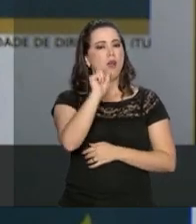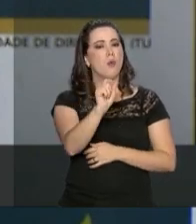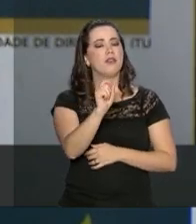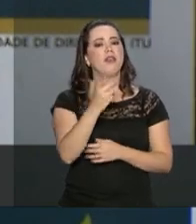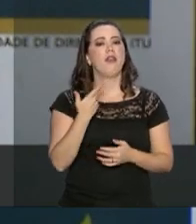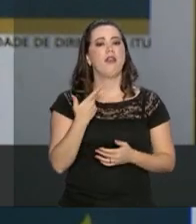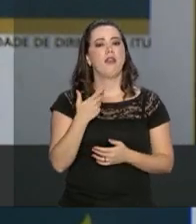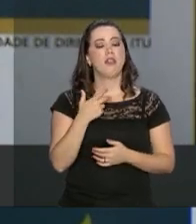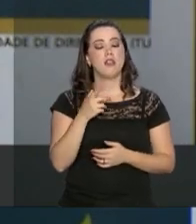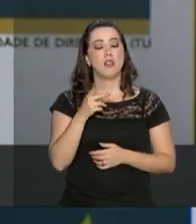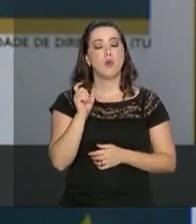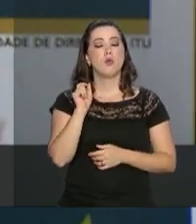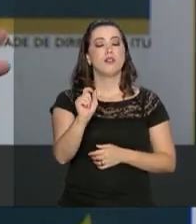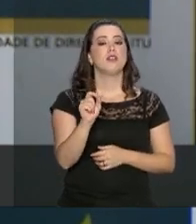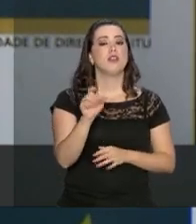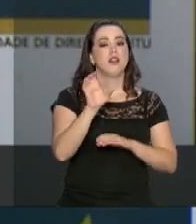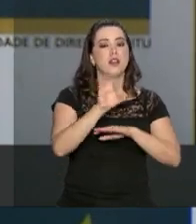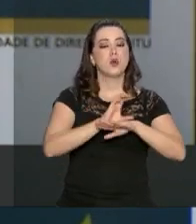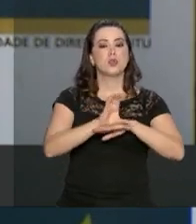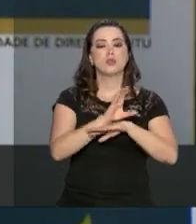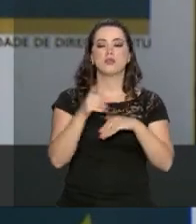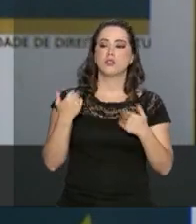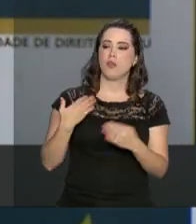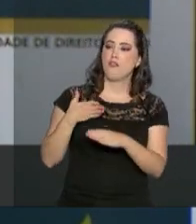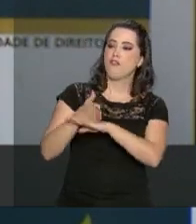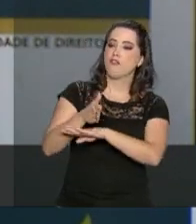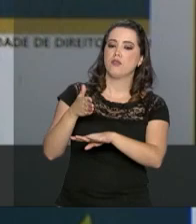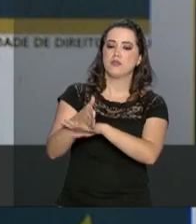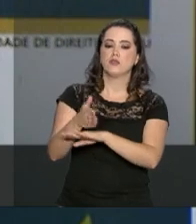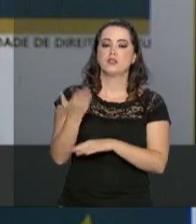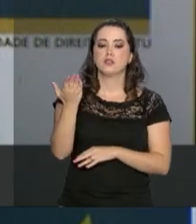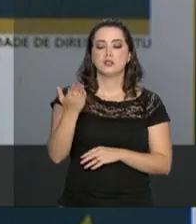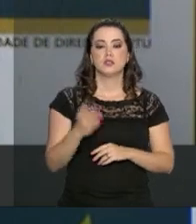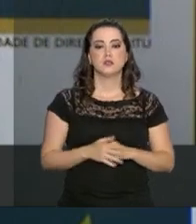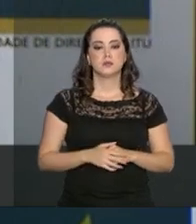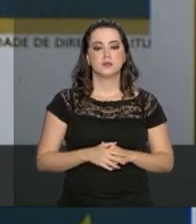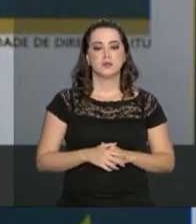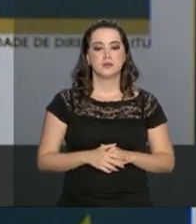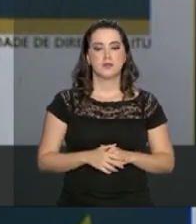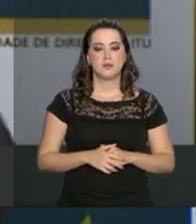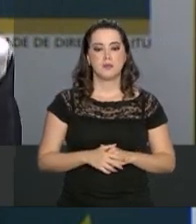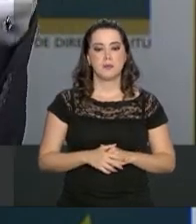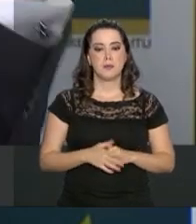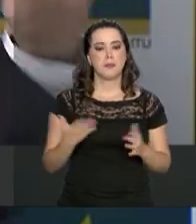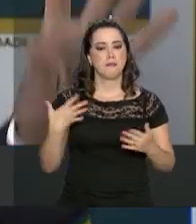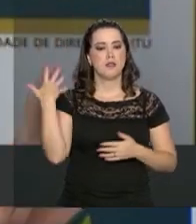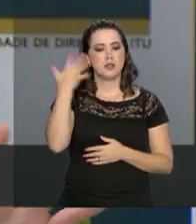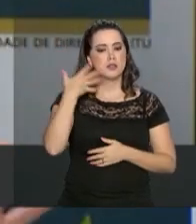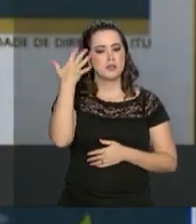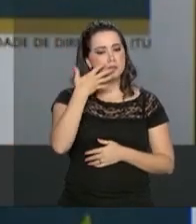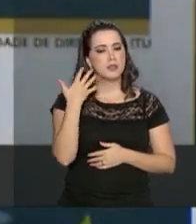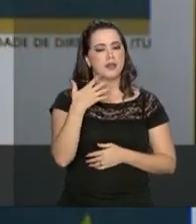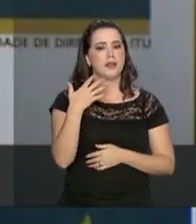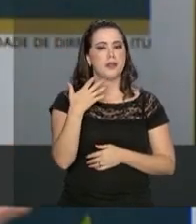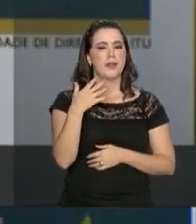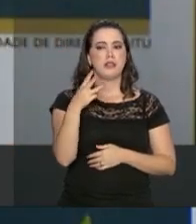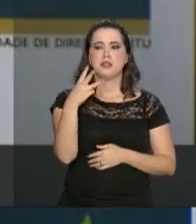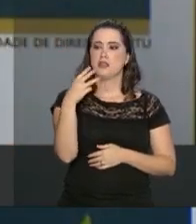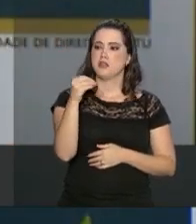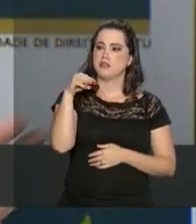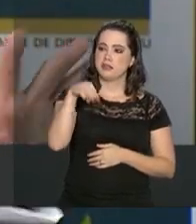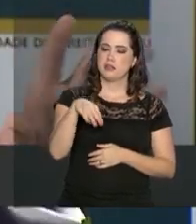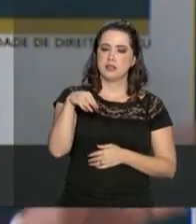naturalmente, tinha o hábito do professor. Então, fui lá, Maria Luísa, e expliquei lá em meia hora o que